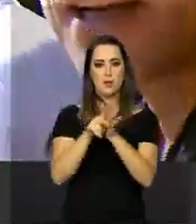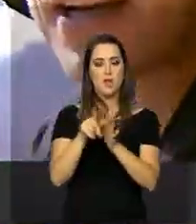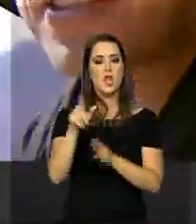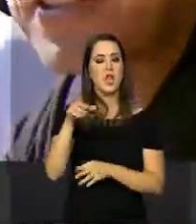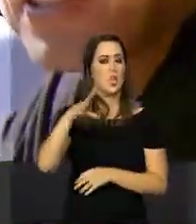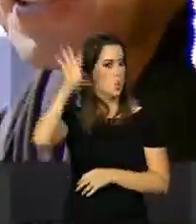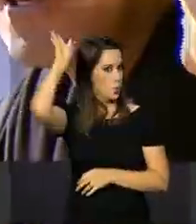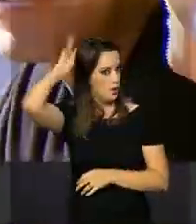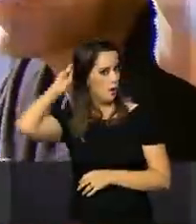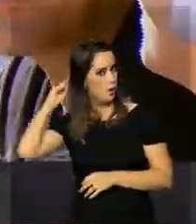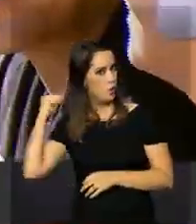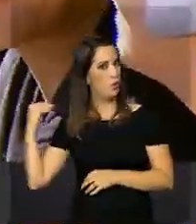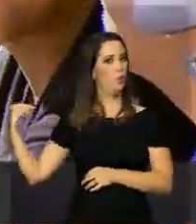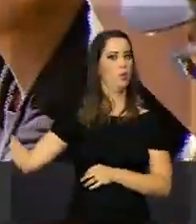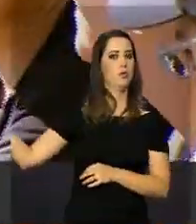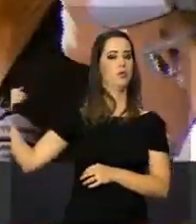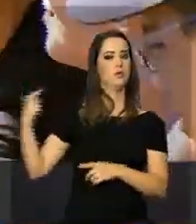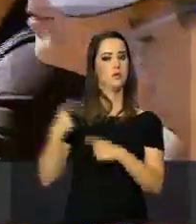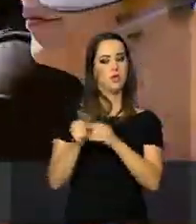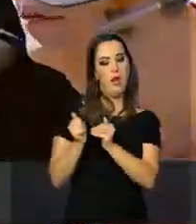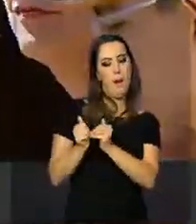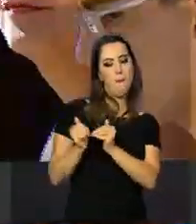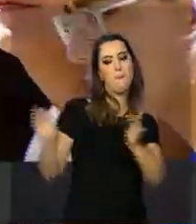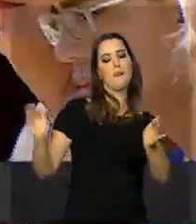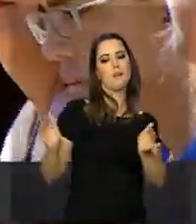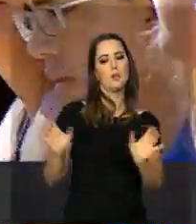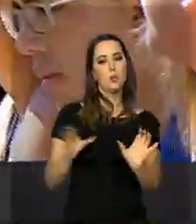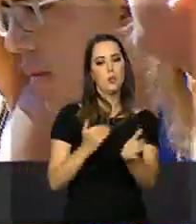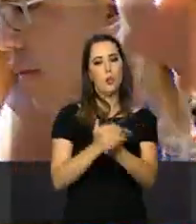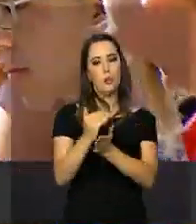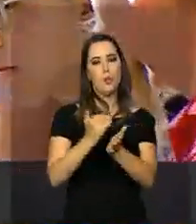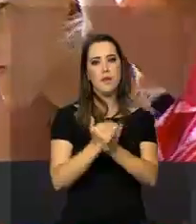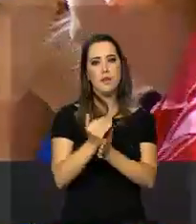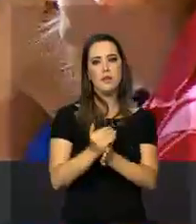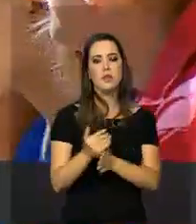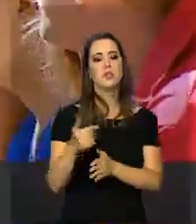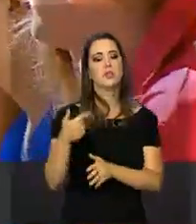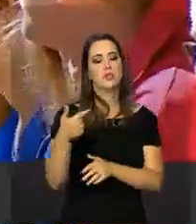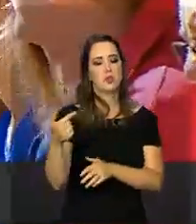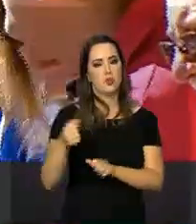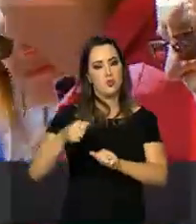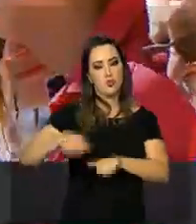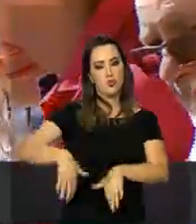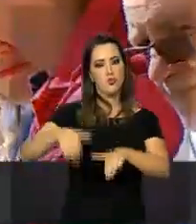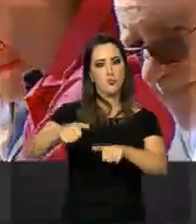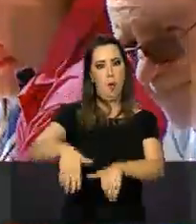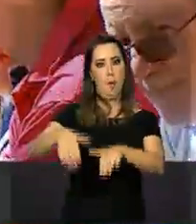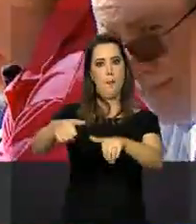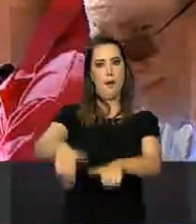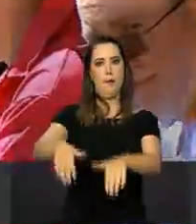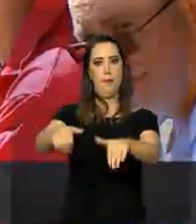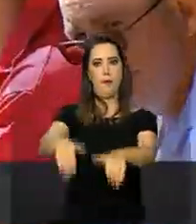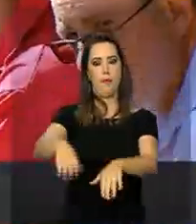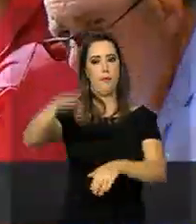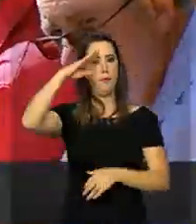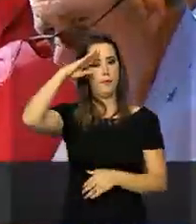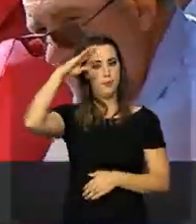Independência, que está abrindo o desfile militar